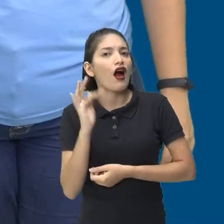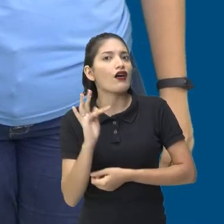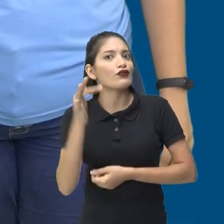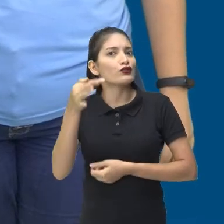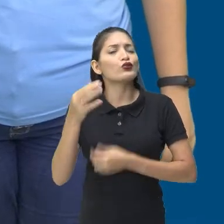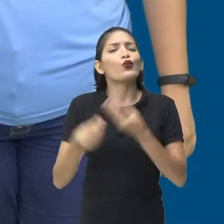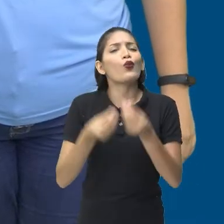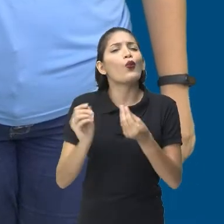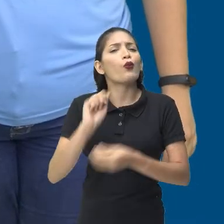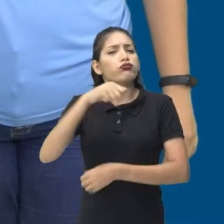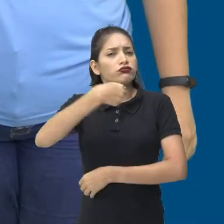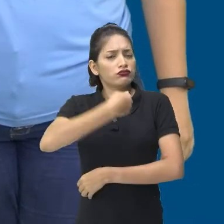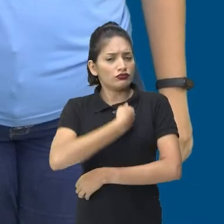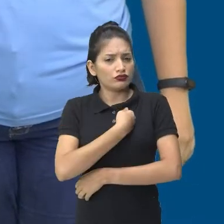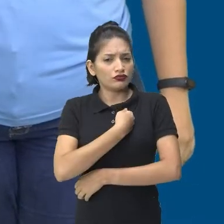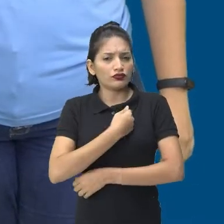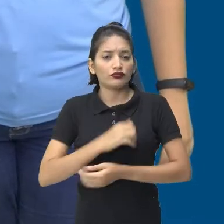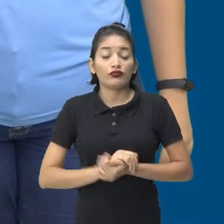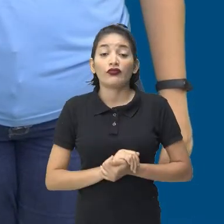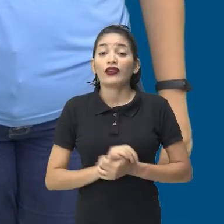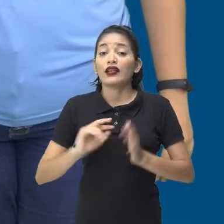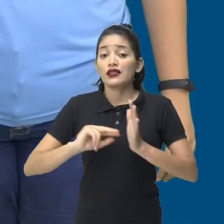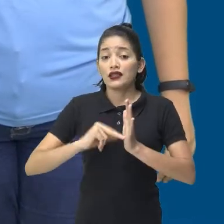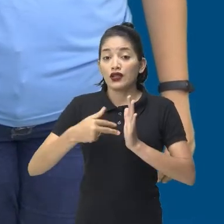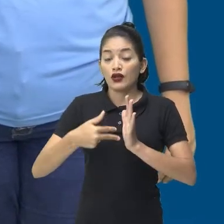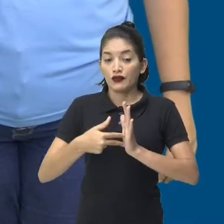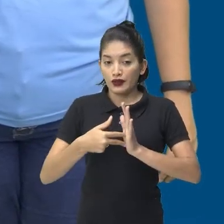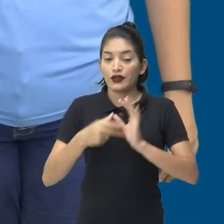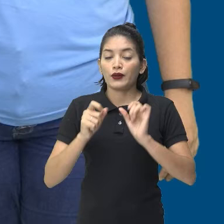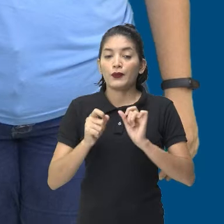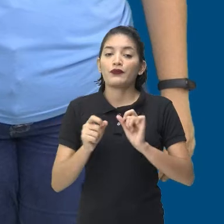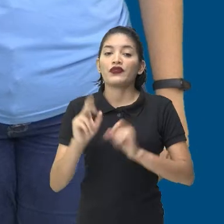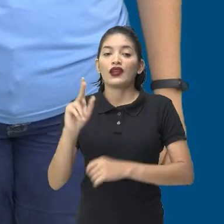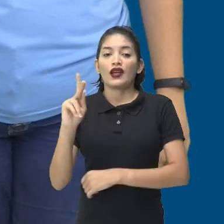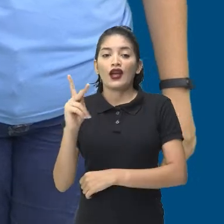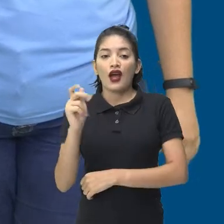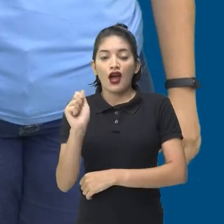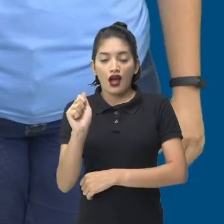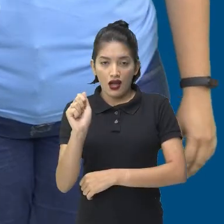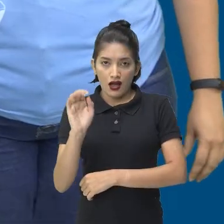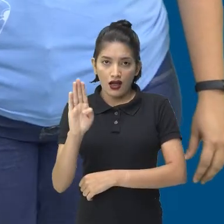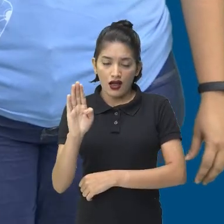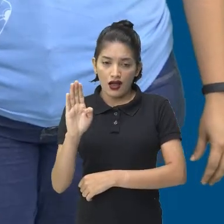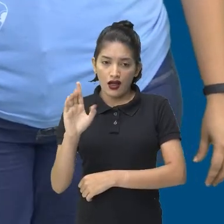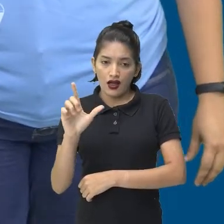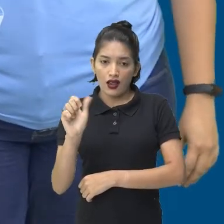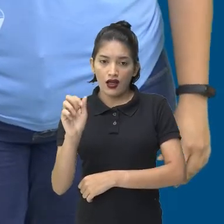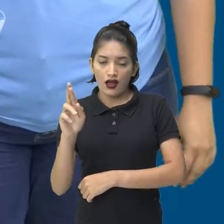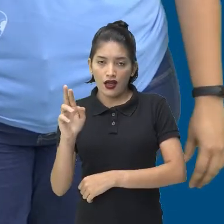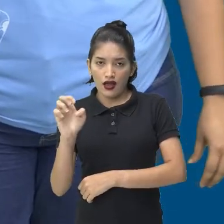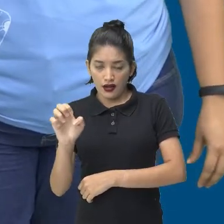seria em espanhol? Yo hablaré. Se eu quero falar que